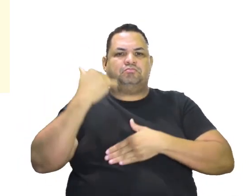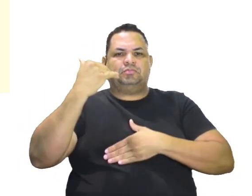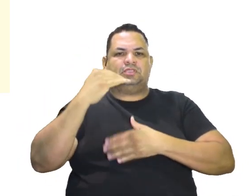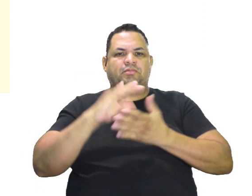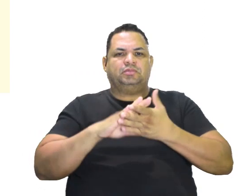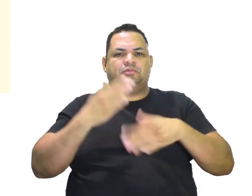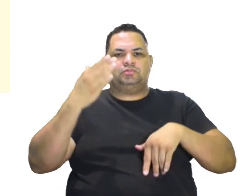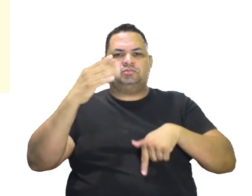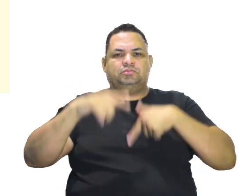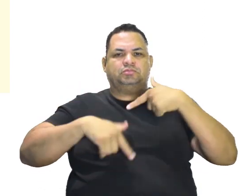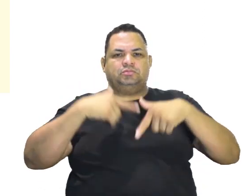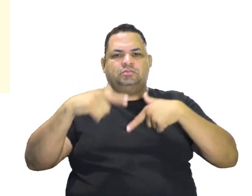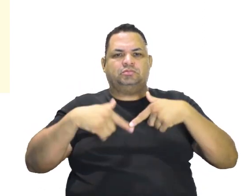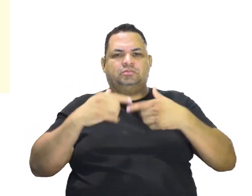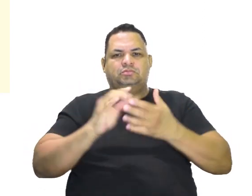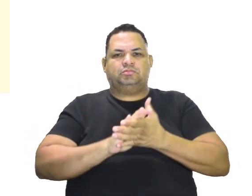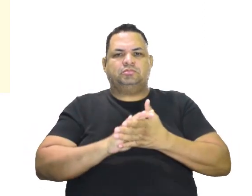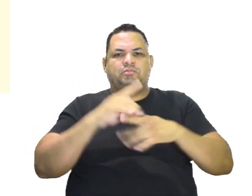artesãos.